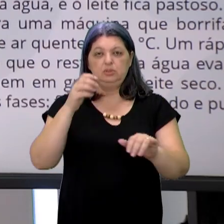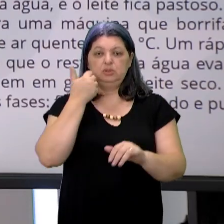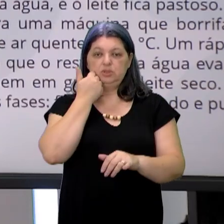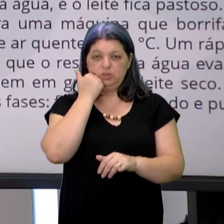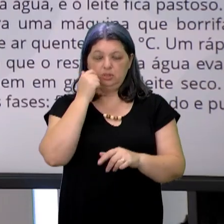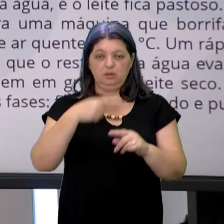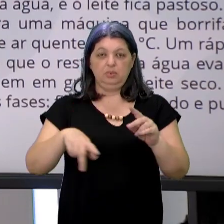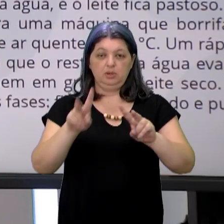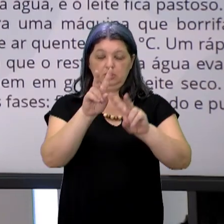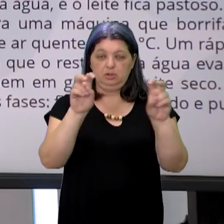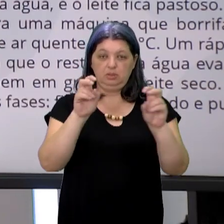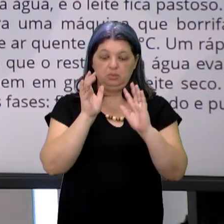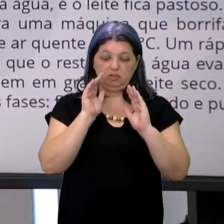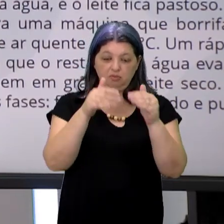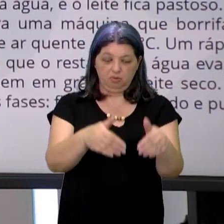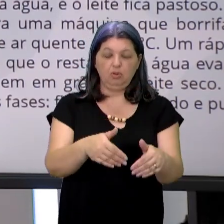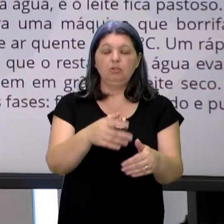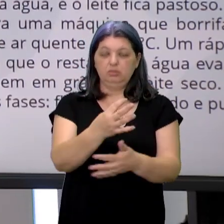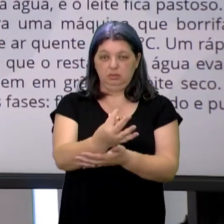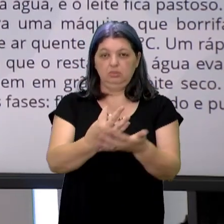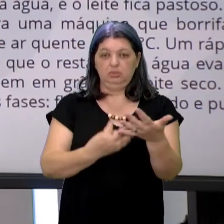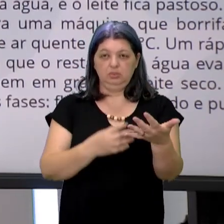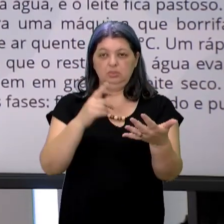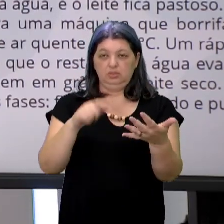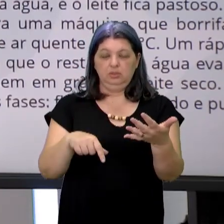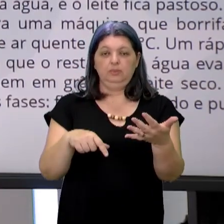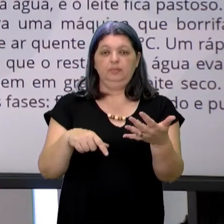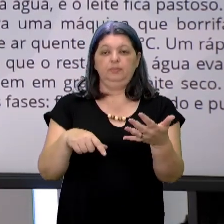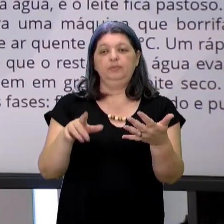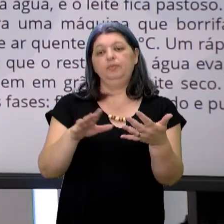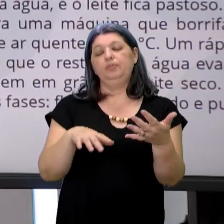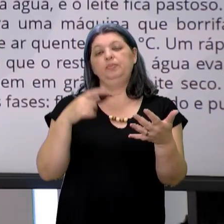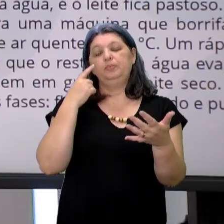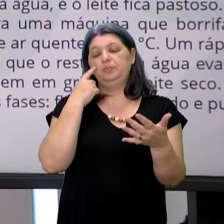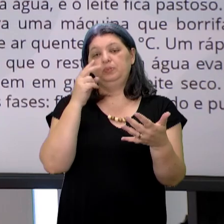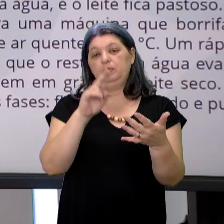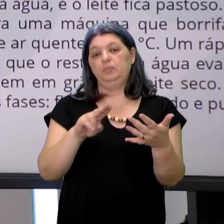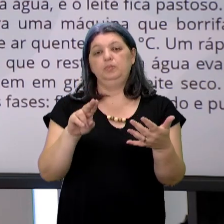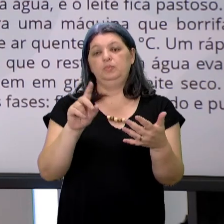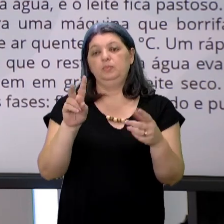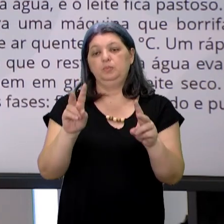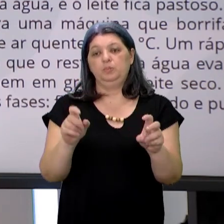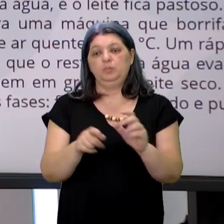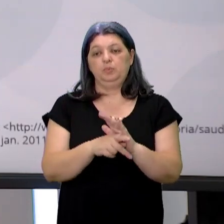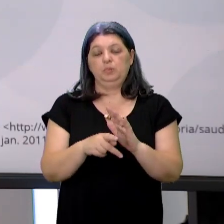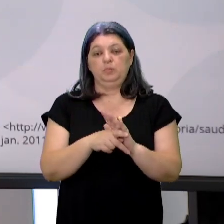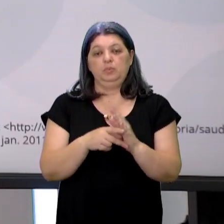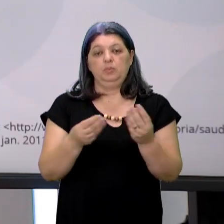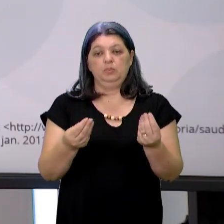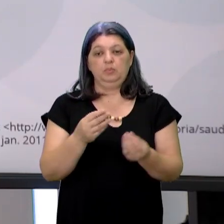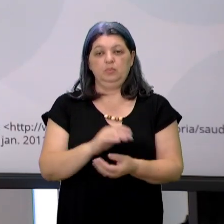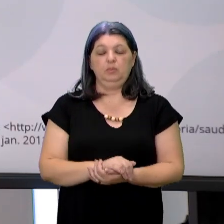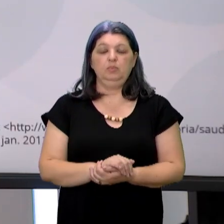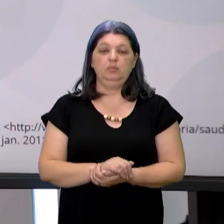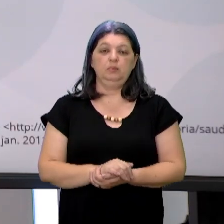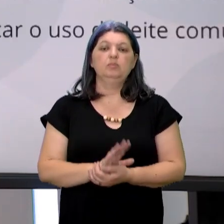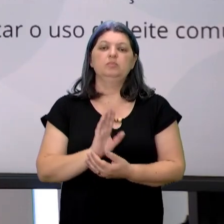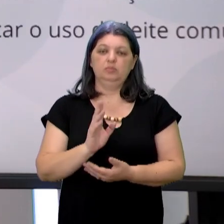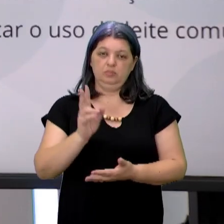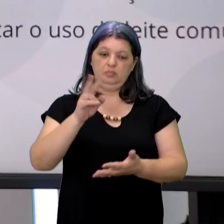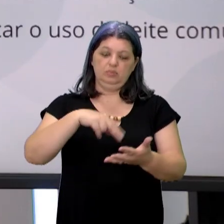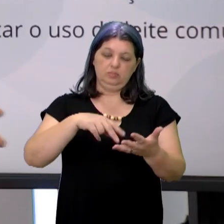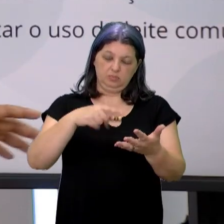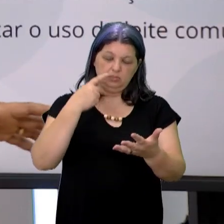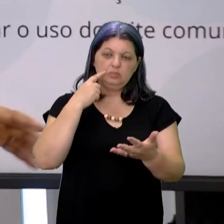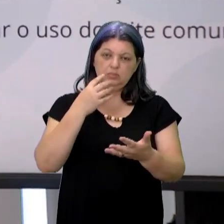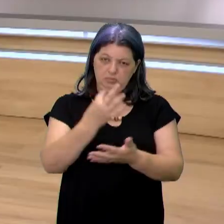ao tema, né, do texto, que é aquele assunto geralzão que a gente está falando. Muito bem. Então já vimos aí do